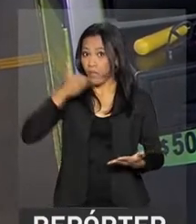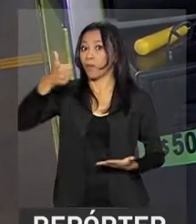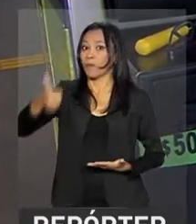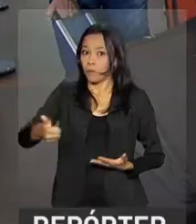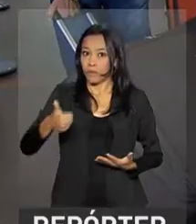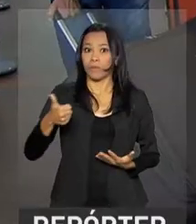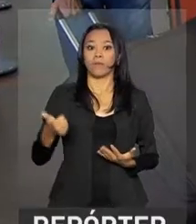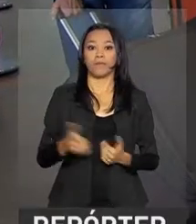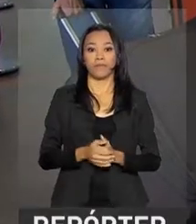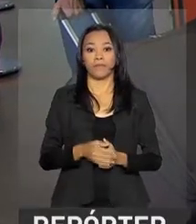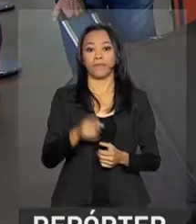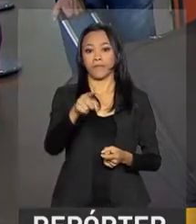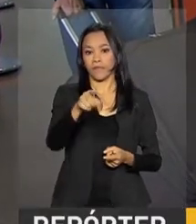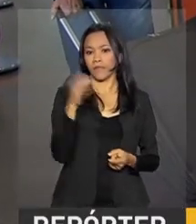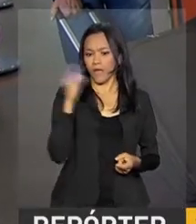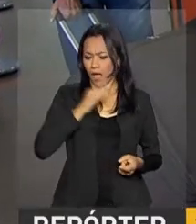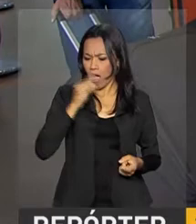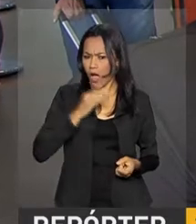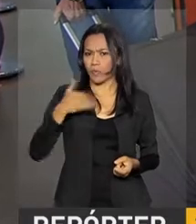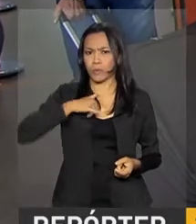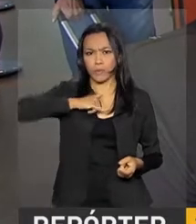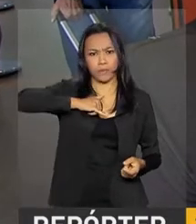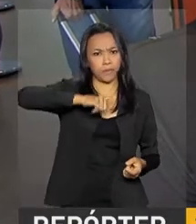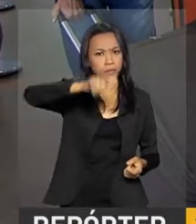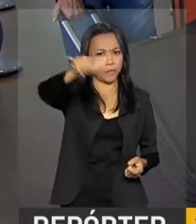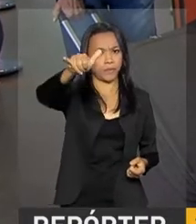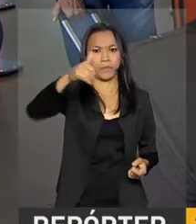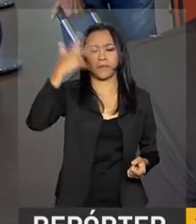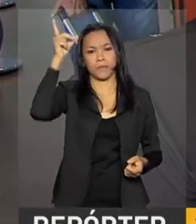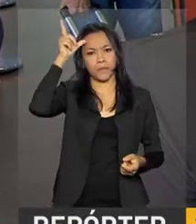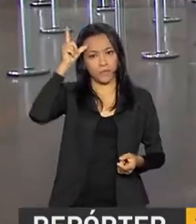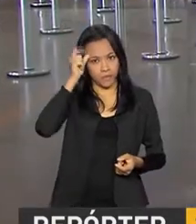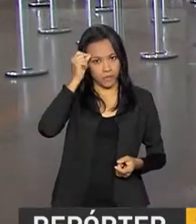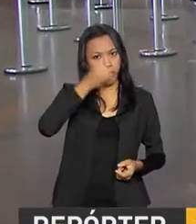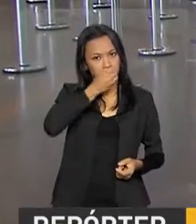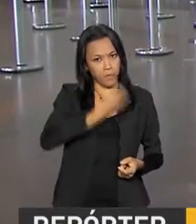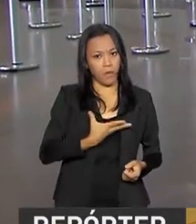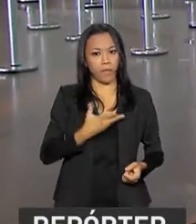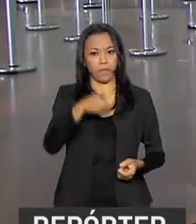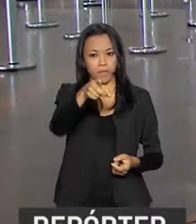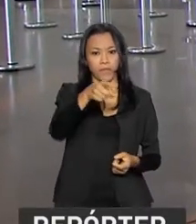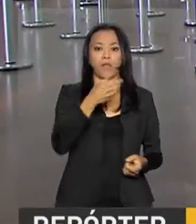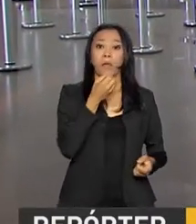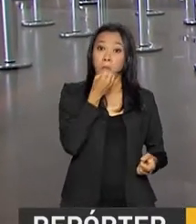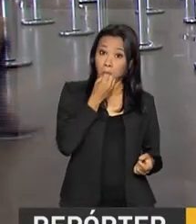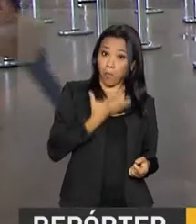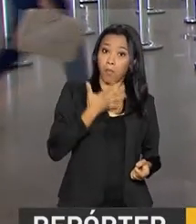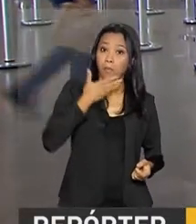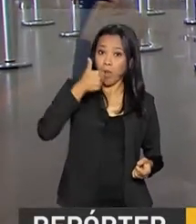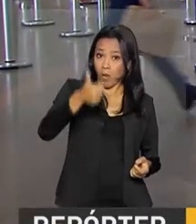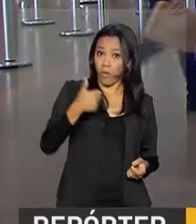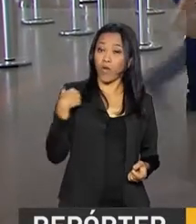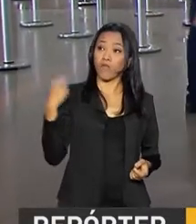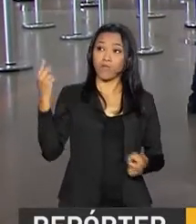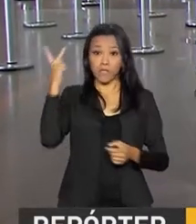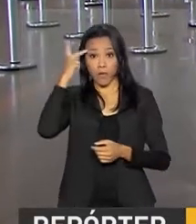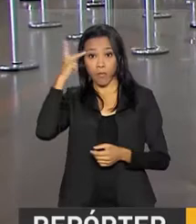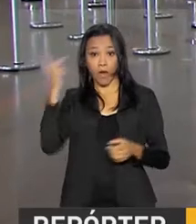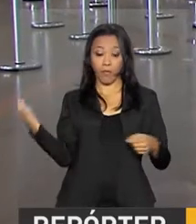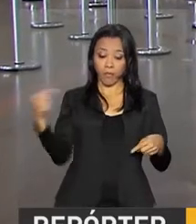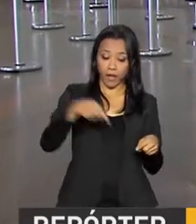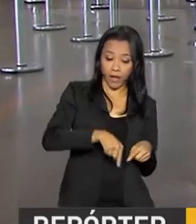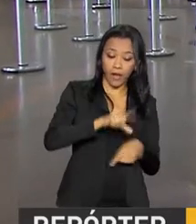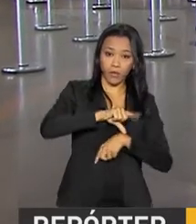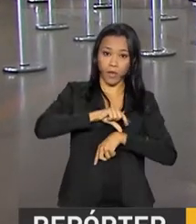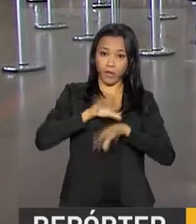bastante foi rapidinho tranquilo muito bom melhor támbém hoje eu vim de são paulo pra cara e 7